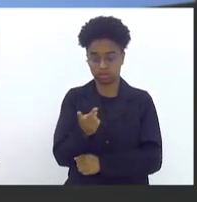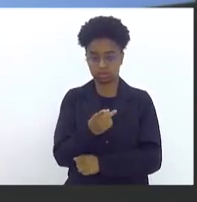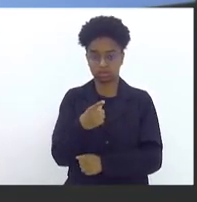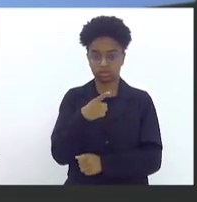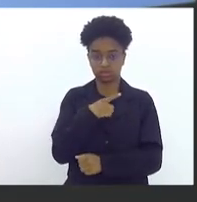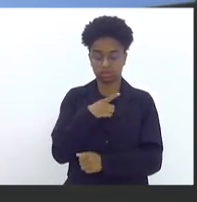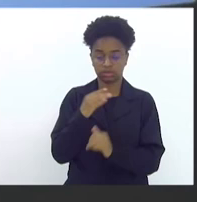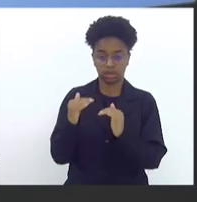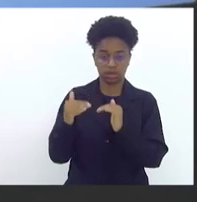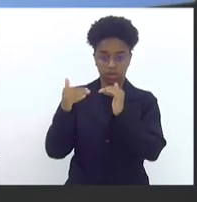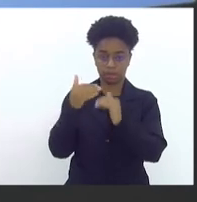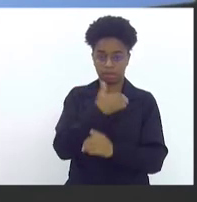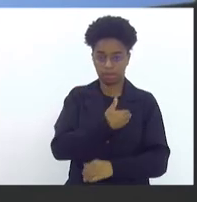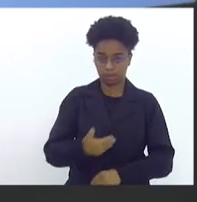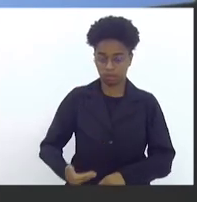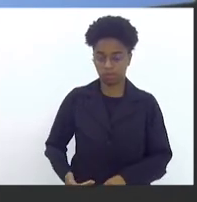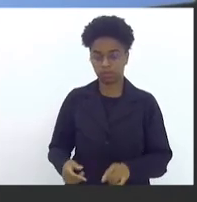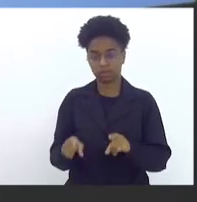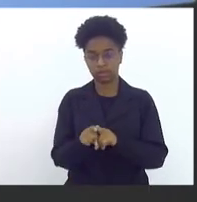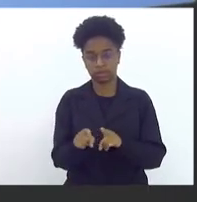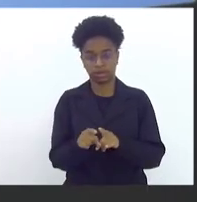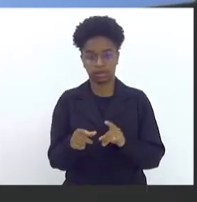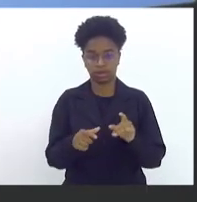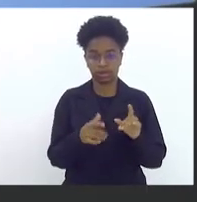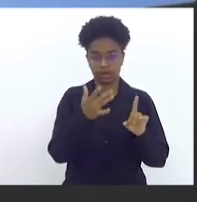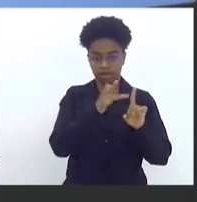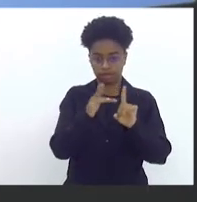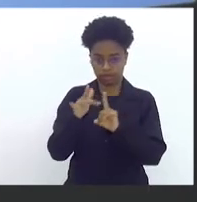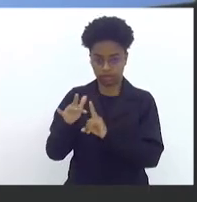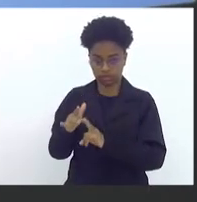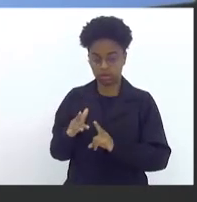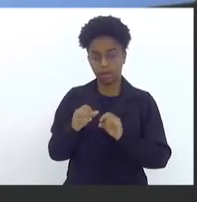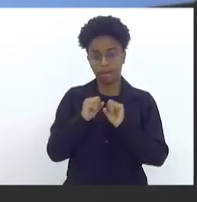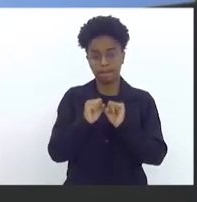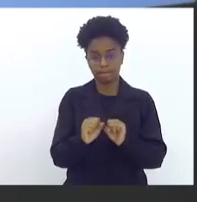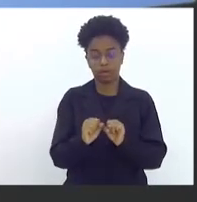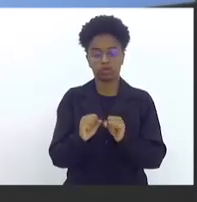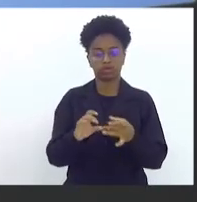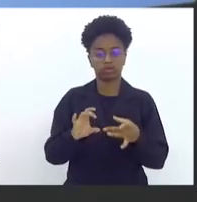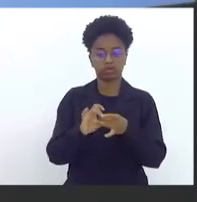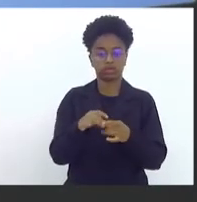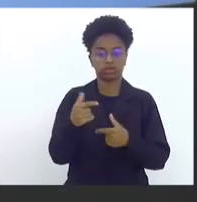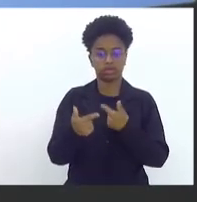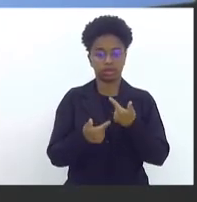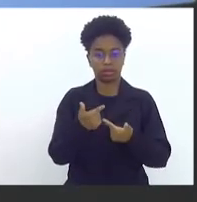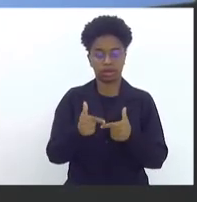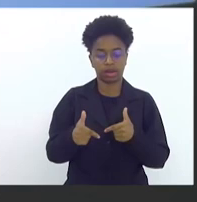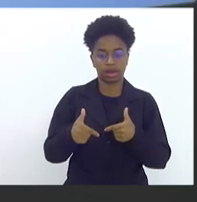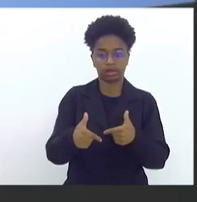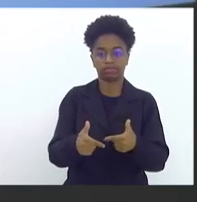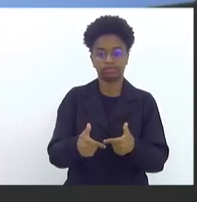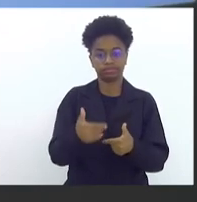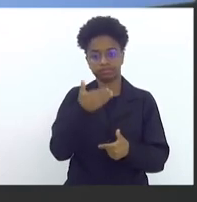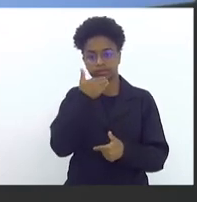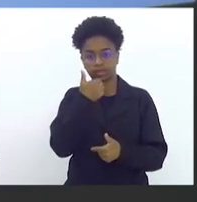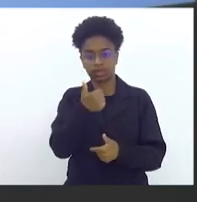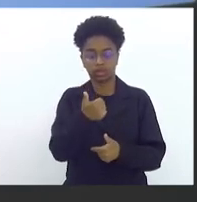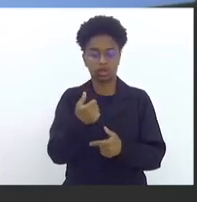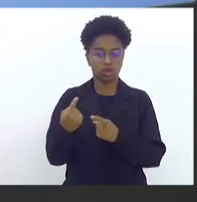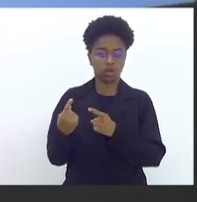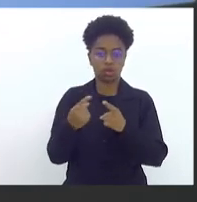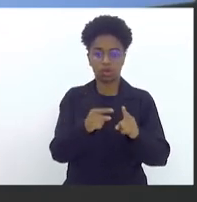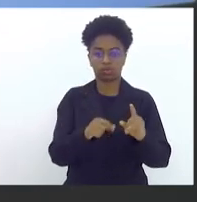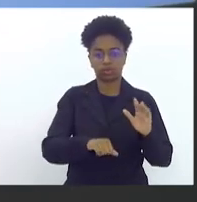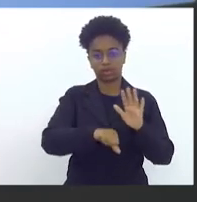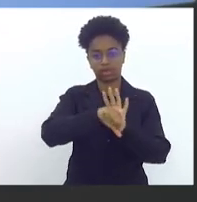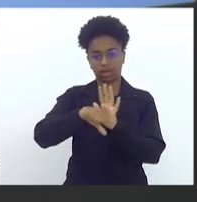as autoridades públicas quanto as vítimas né podendo se aproximar e trabalhar no combate mais eficiente conta esse